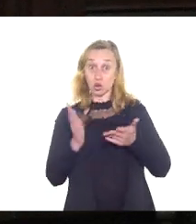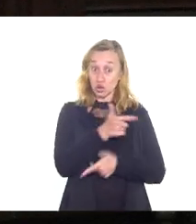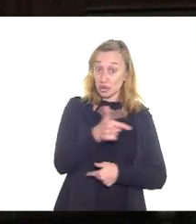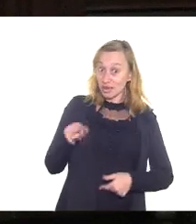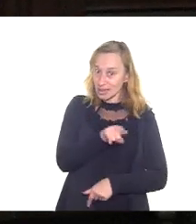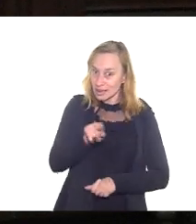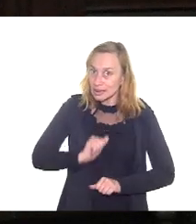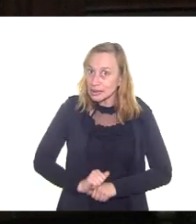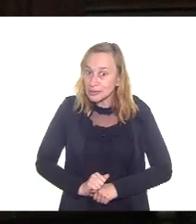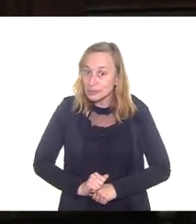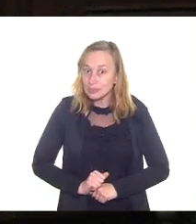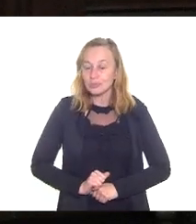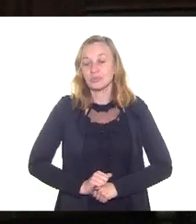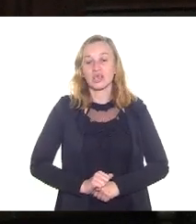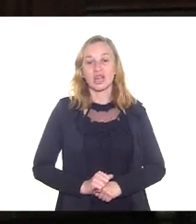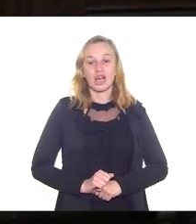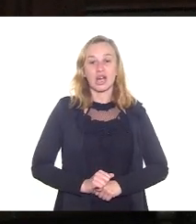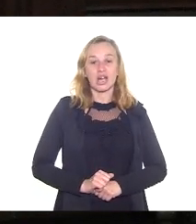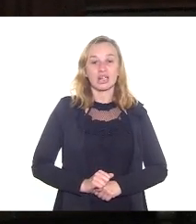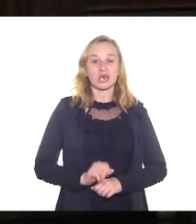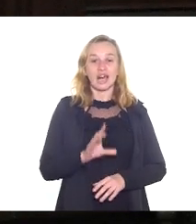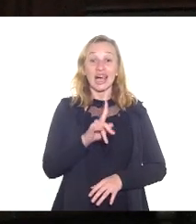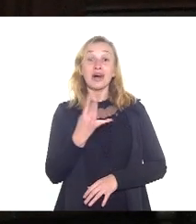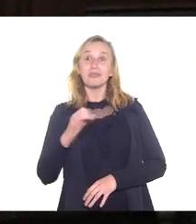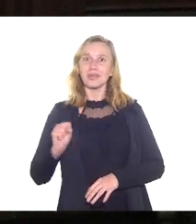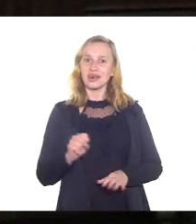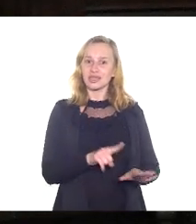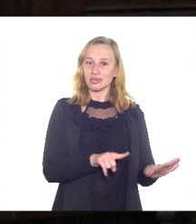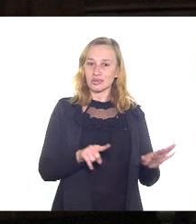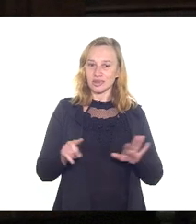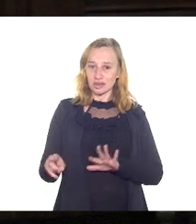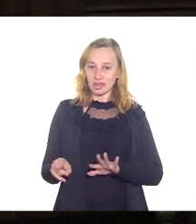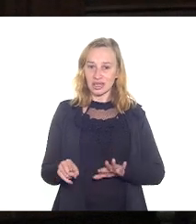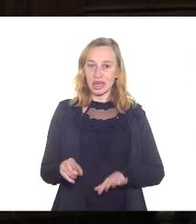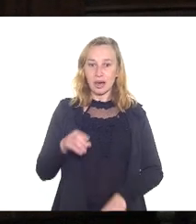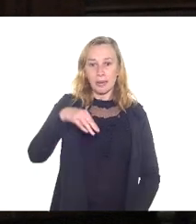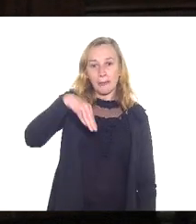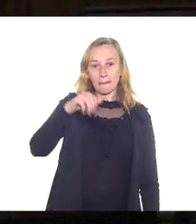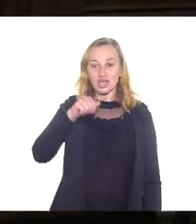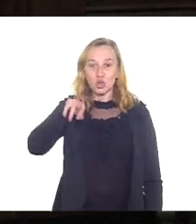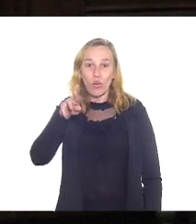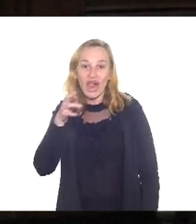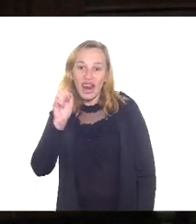vocês. Durante a campanha, a Manuela Dávila,